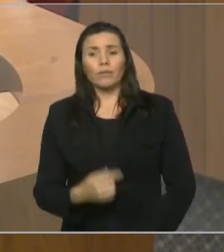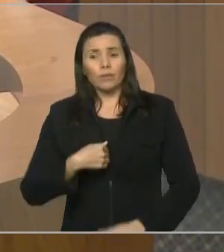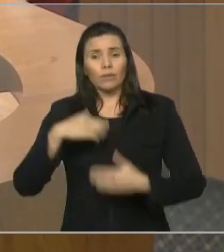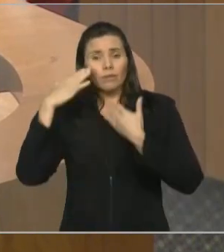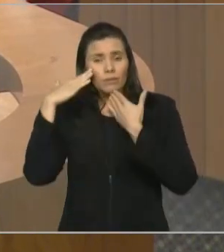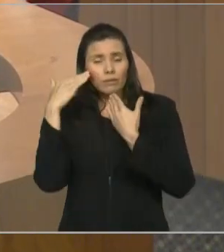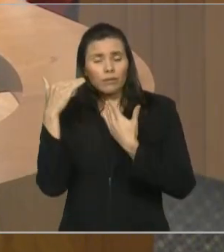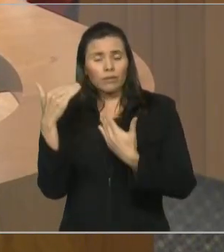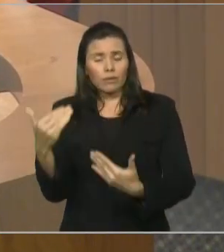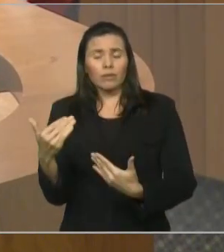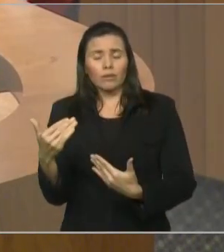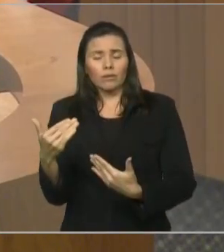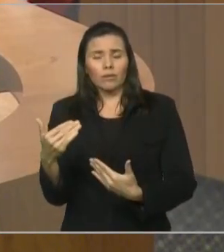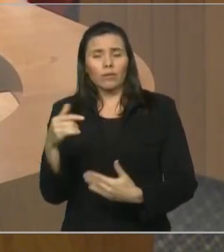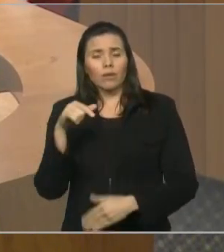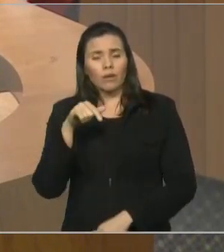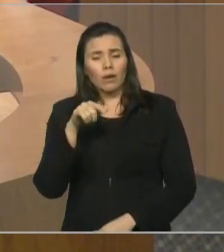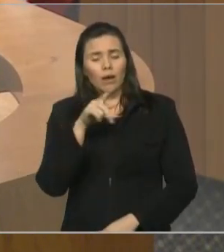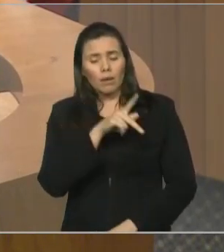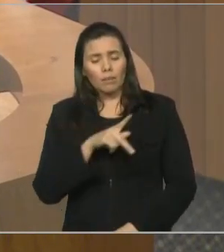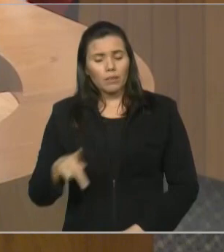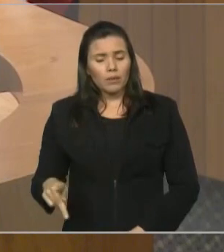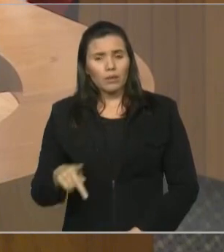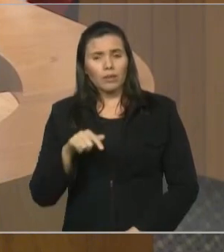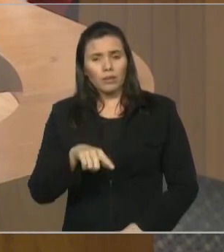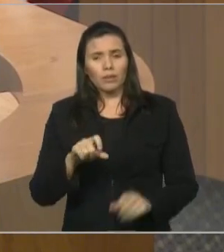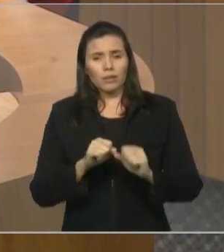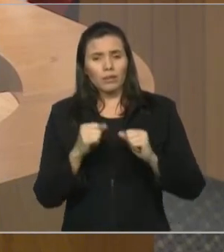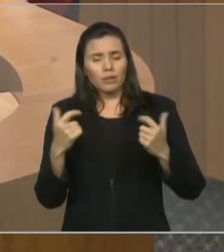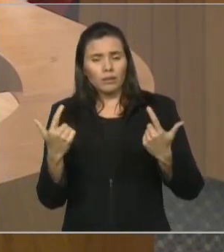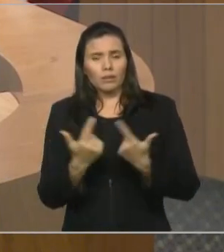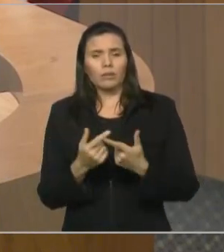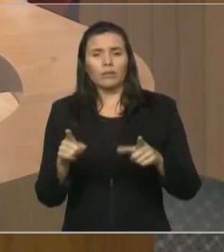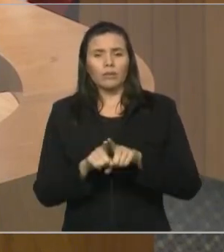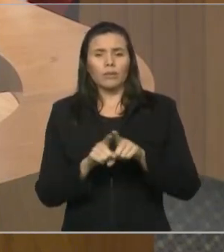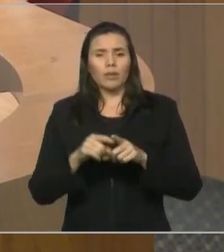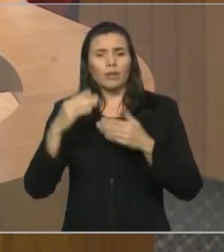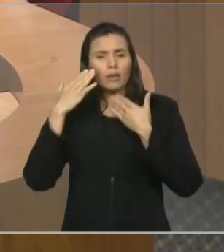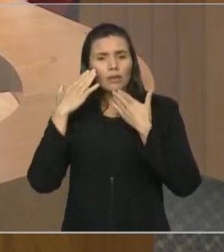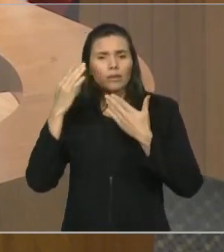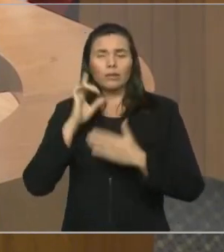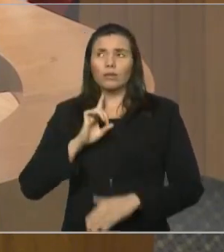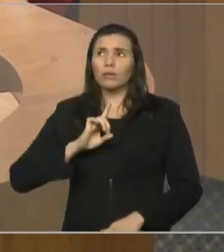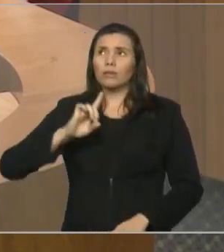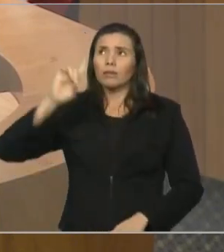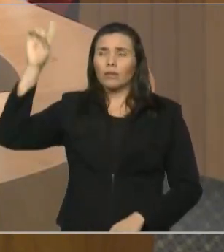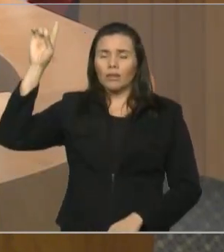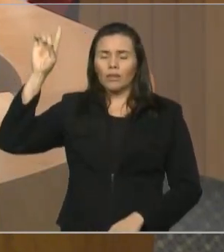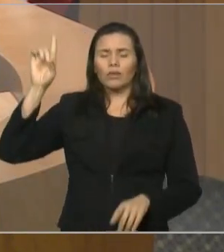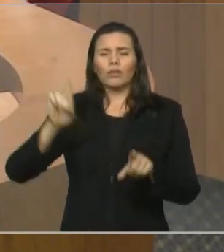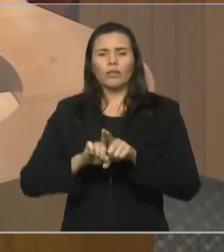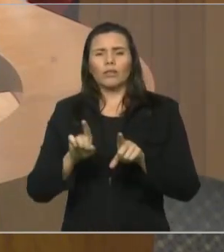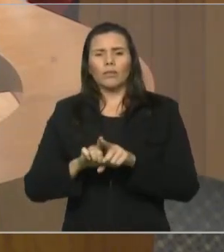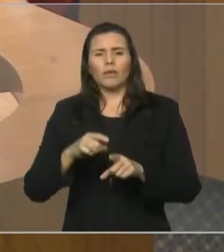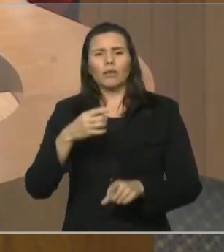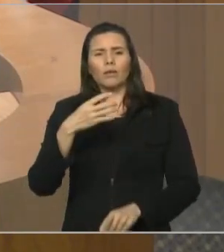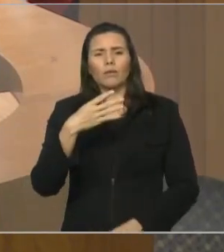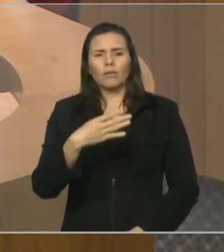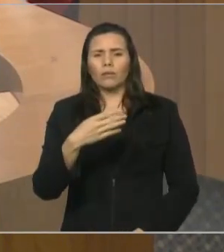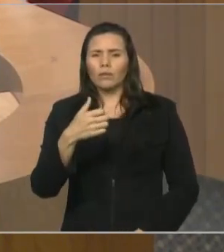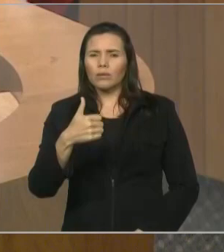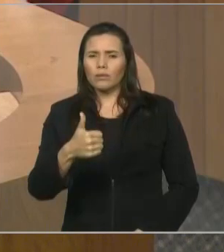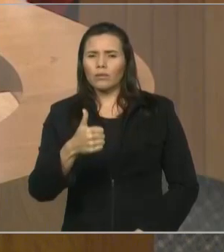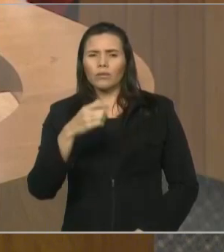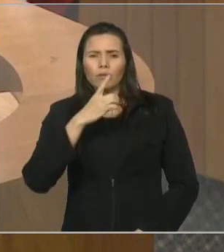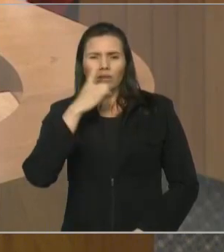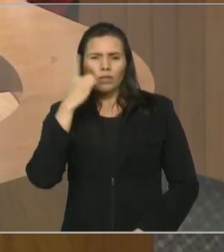Agradeço essa presidência, agradeço a Deus e aos 41 deputados